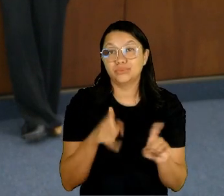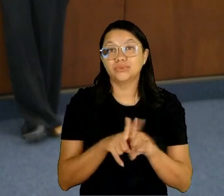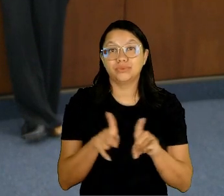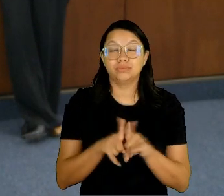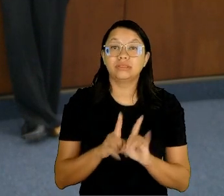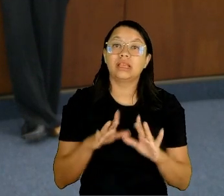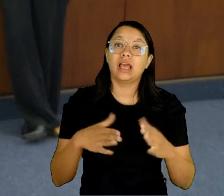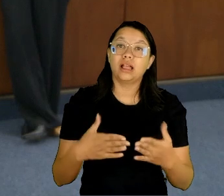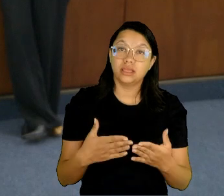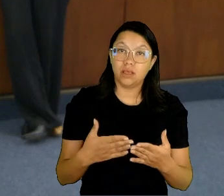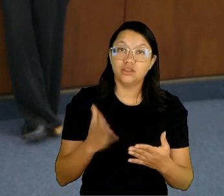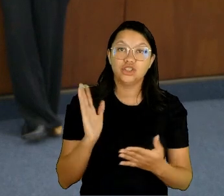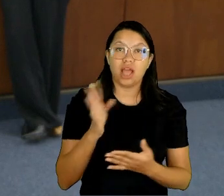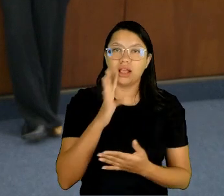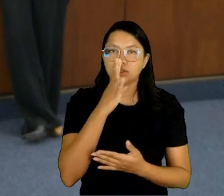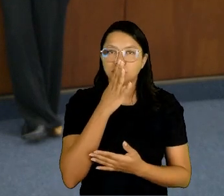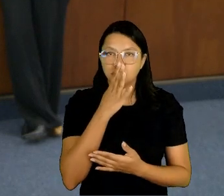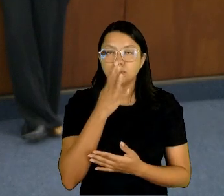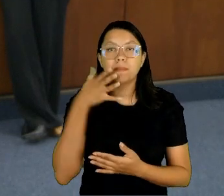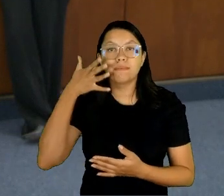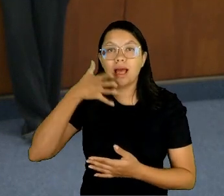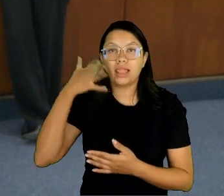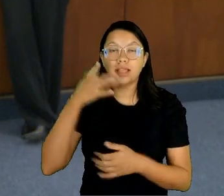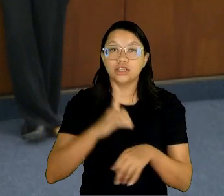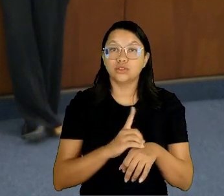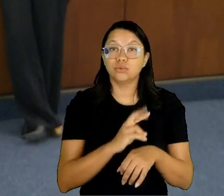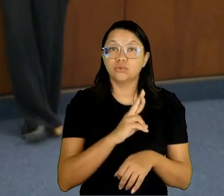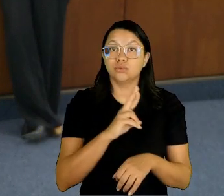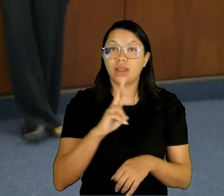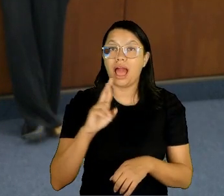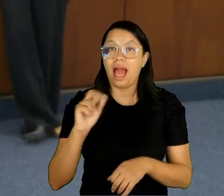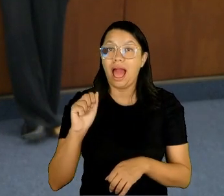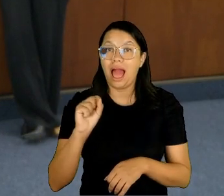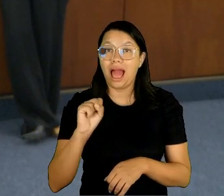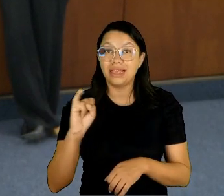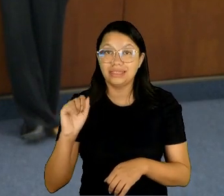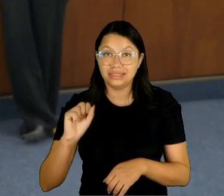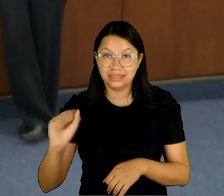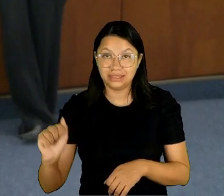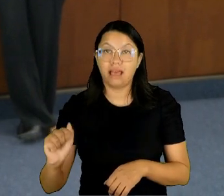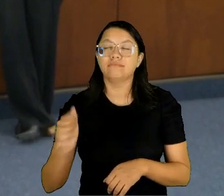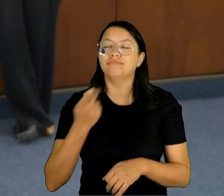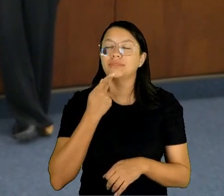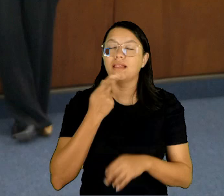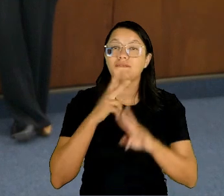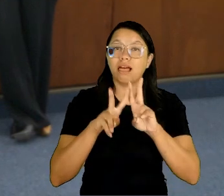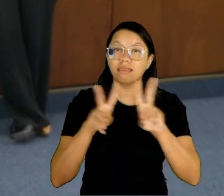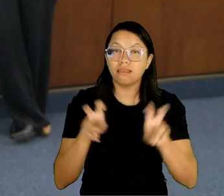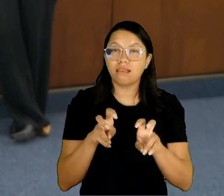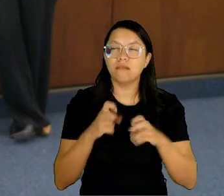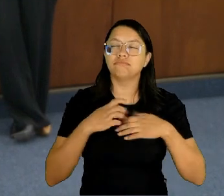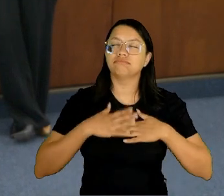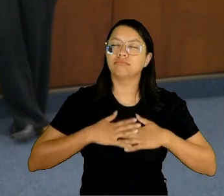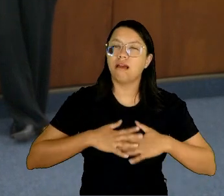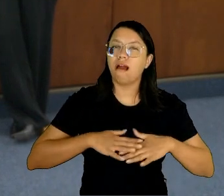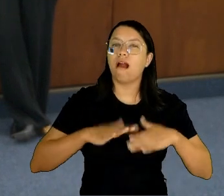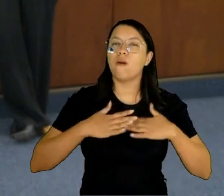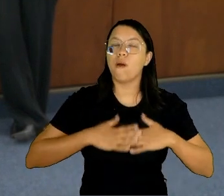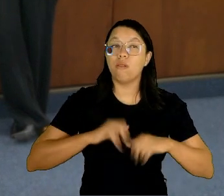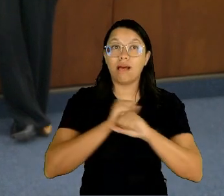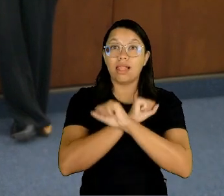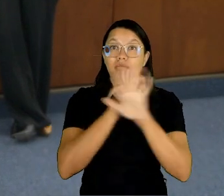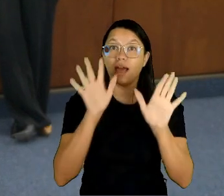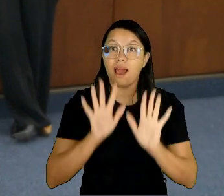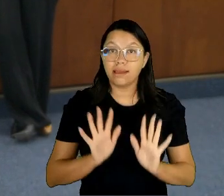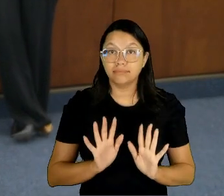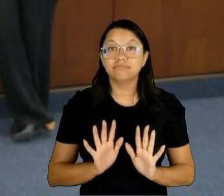mortes. Então, a gente já assistiu a palestra da doutora Raíssa e a gente viu que ela aborda com leveza,